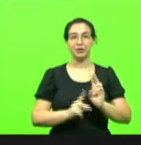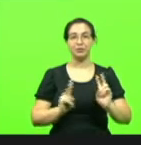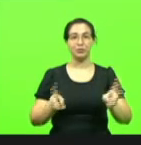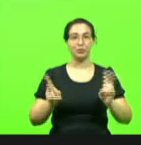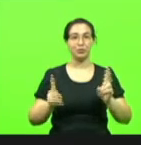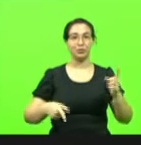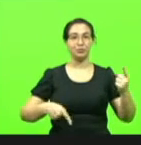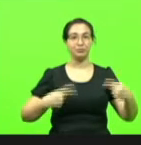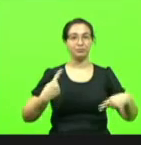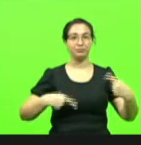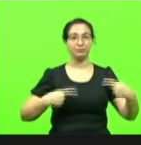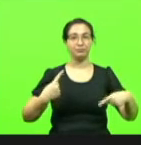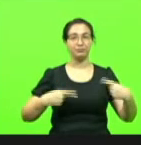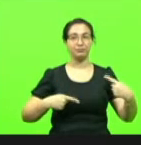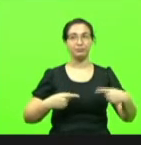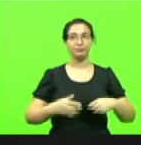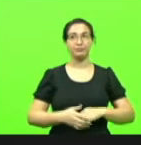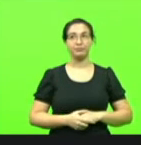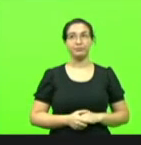discussão